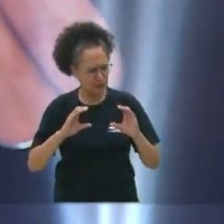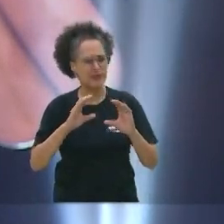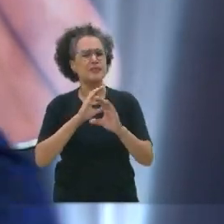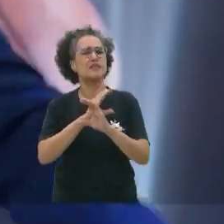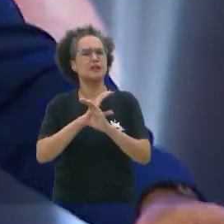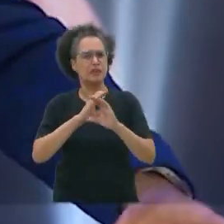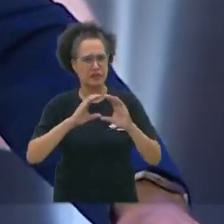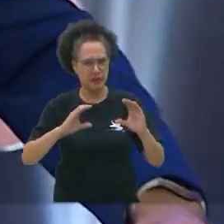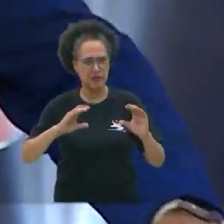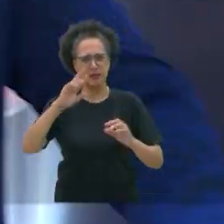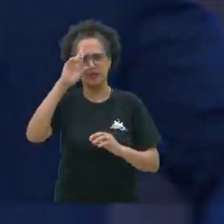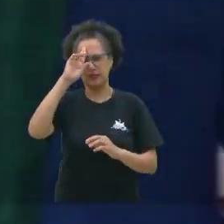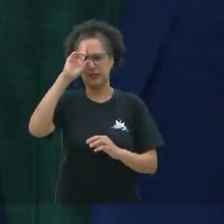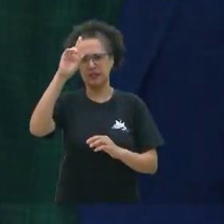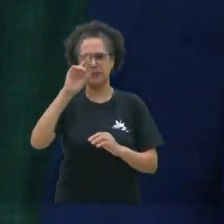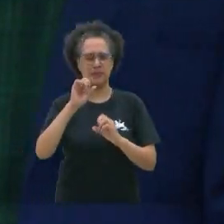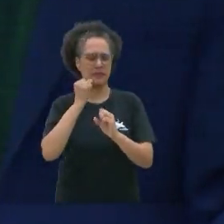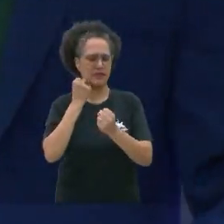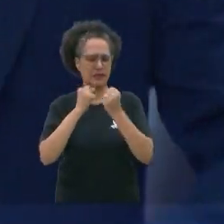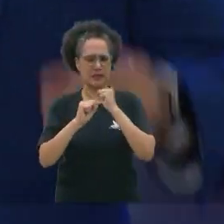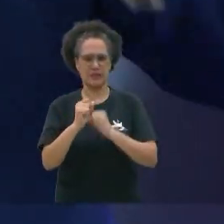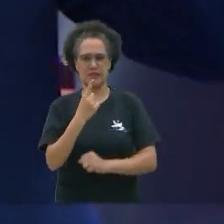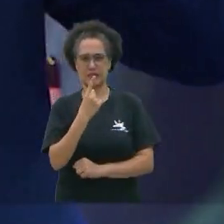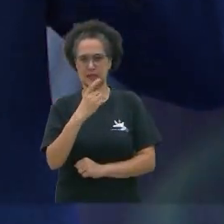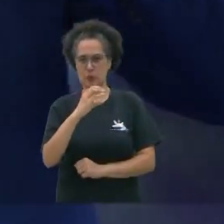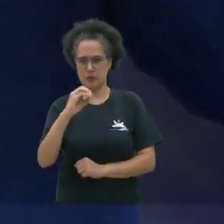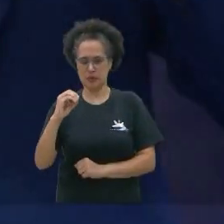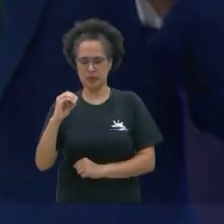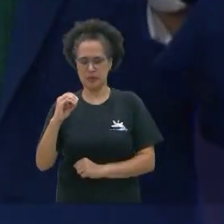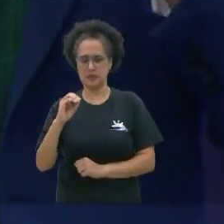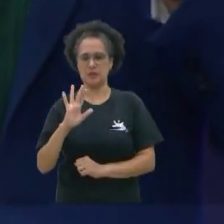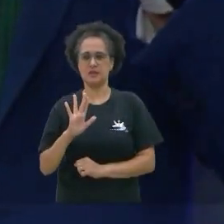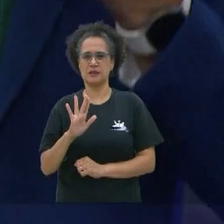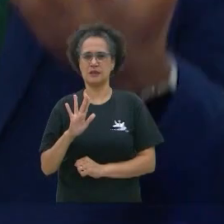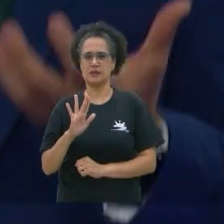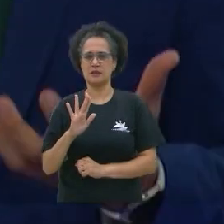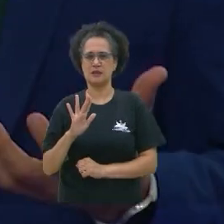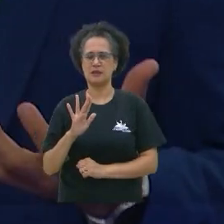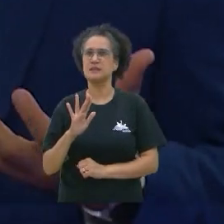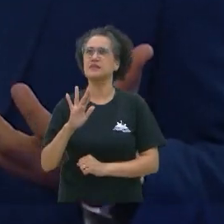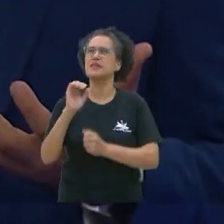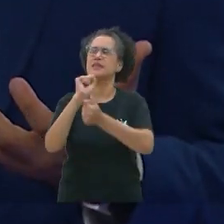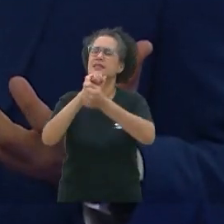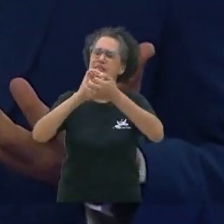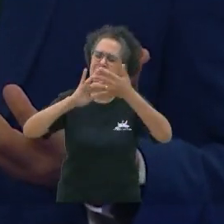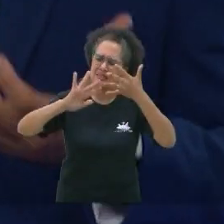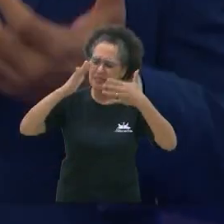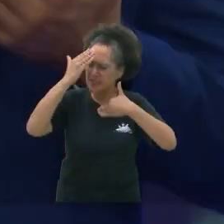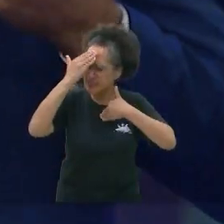Senhor. Salmo 100. Dei graças a Deus,